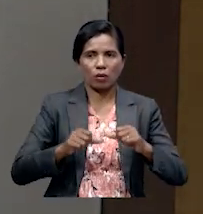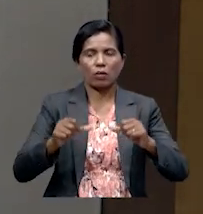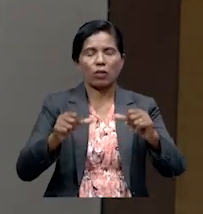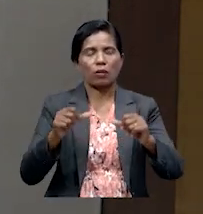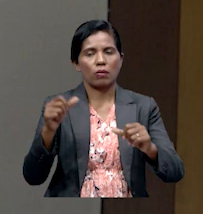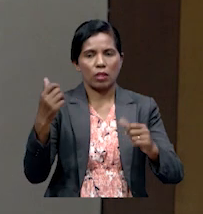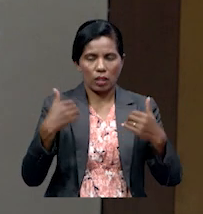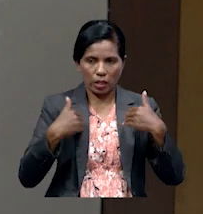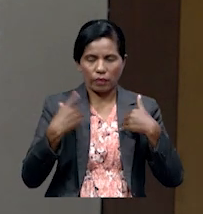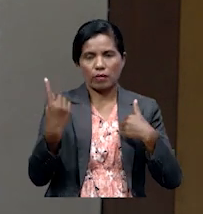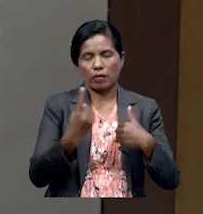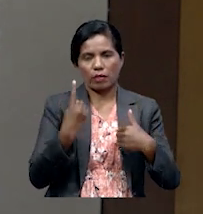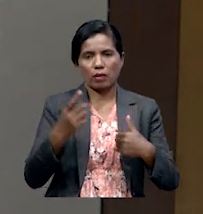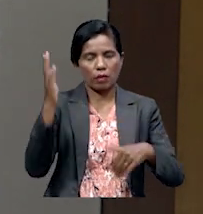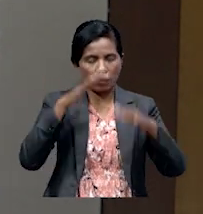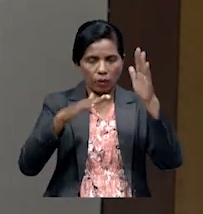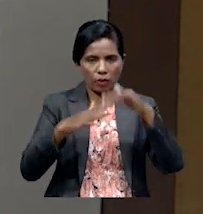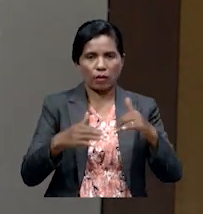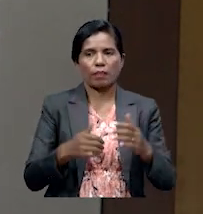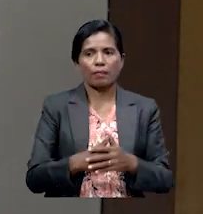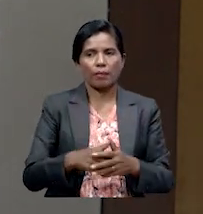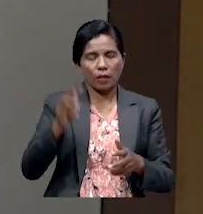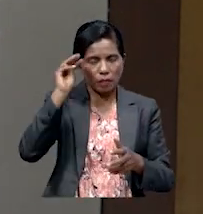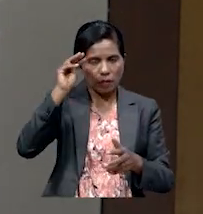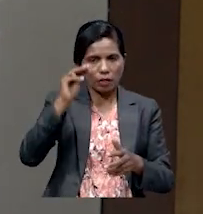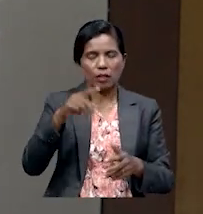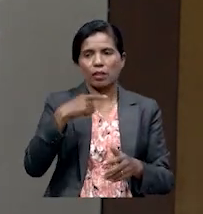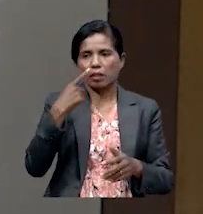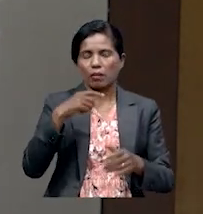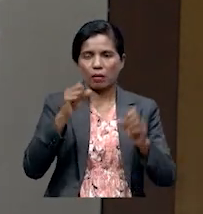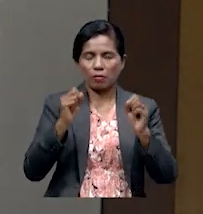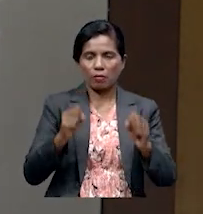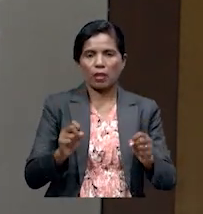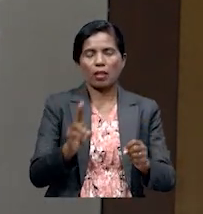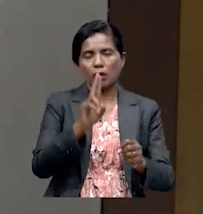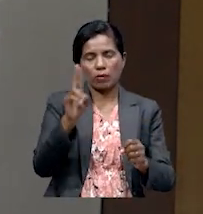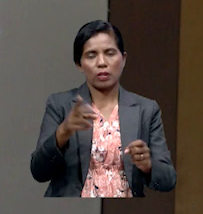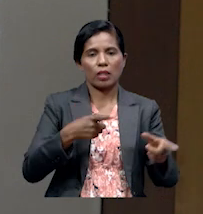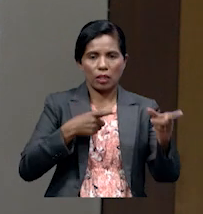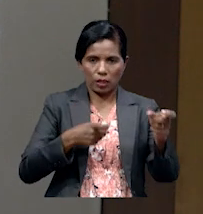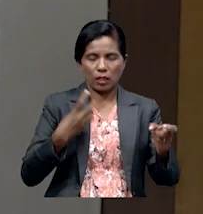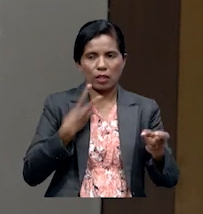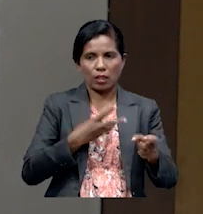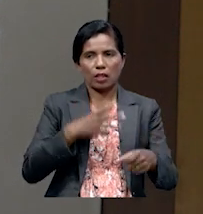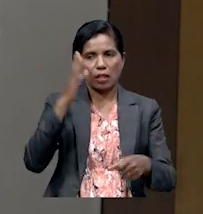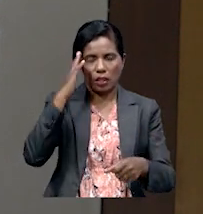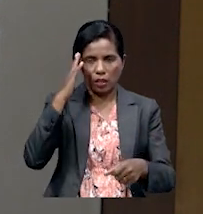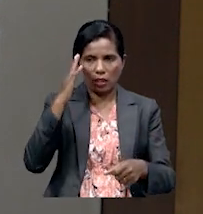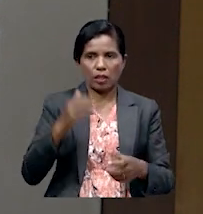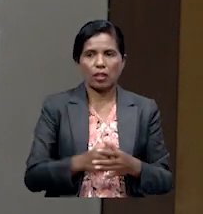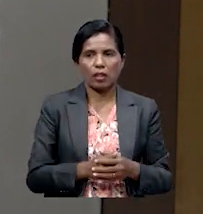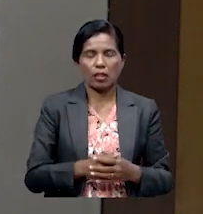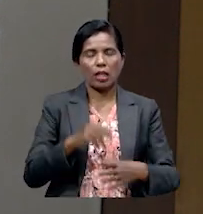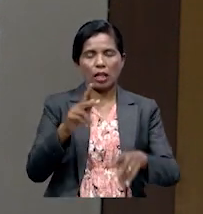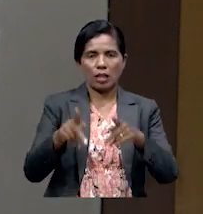fati problema magnesio ministro semak belekar kilat ne ita hatene so entidade